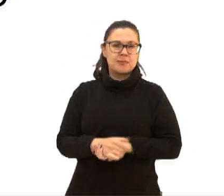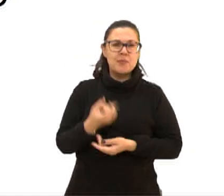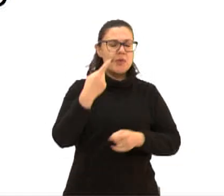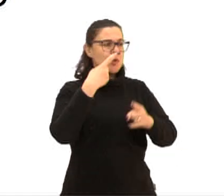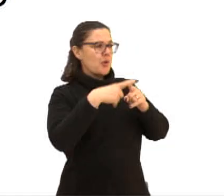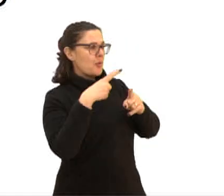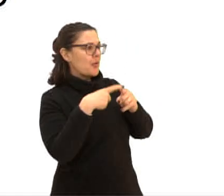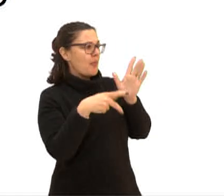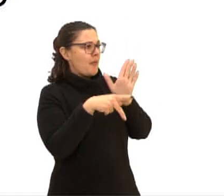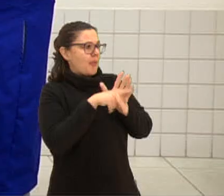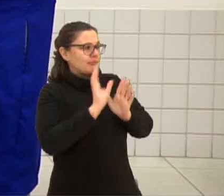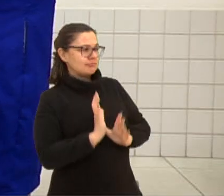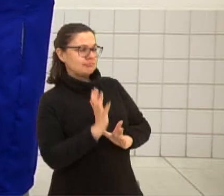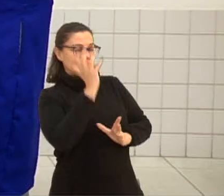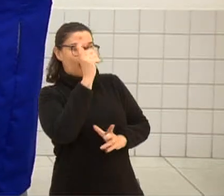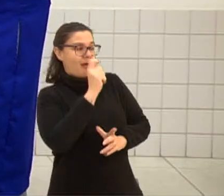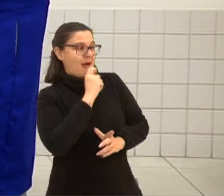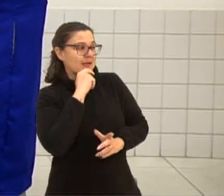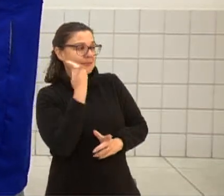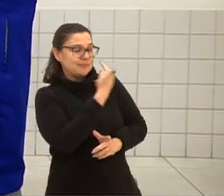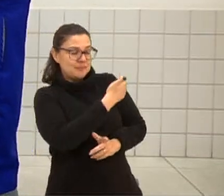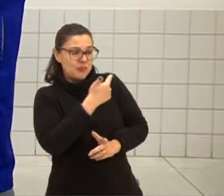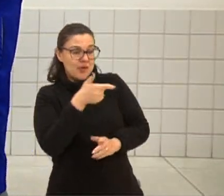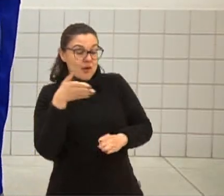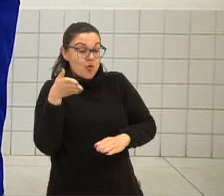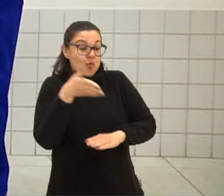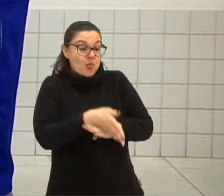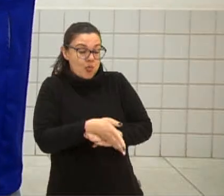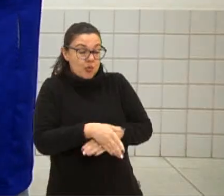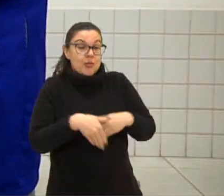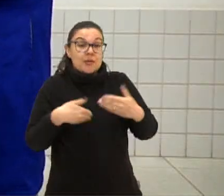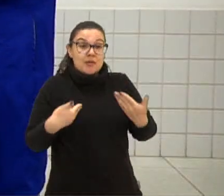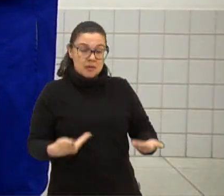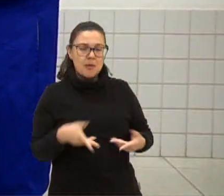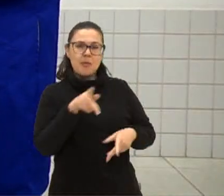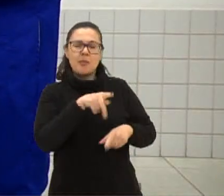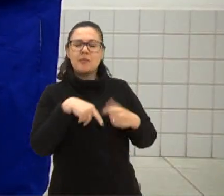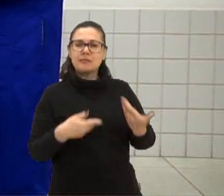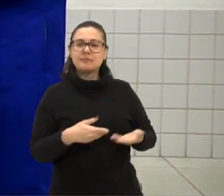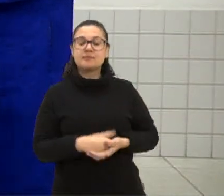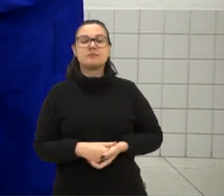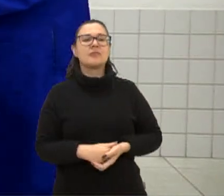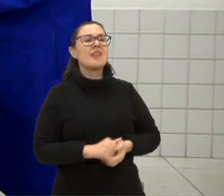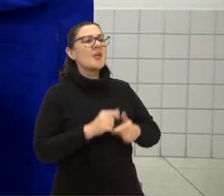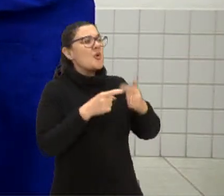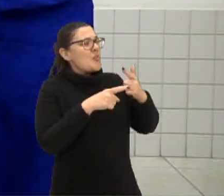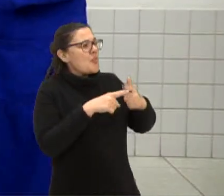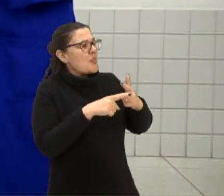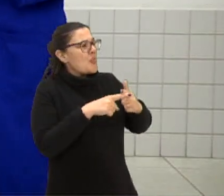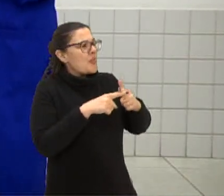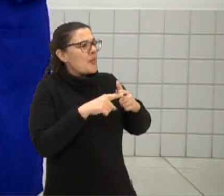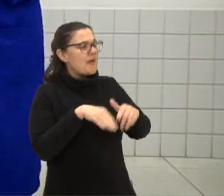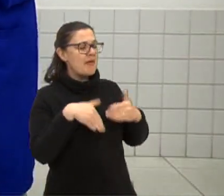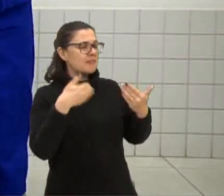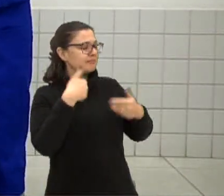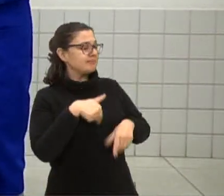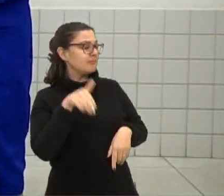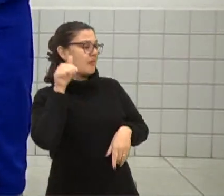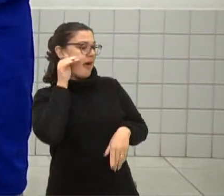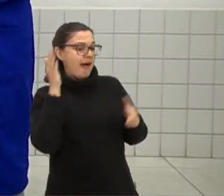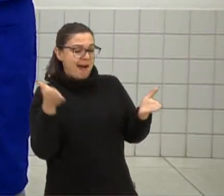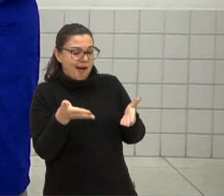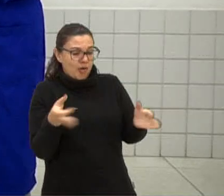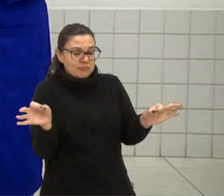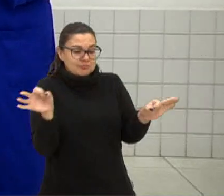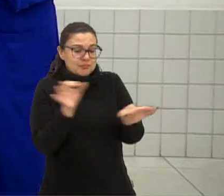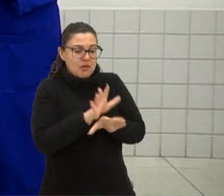esses tipos de produções não continuam na mesma intensidade que já foram feitas? Hein, prof. Bruno? Por que será que a gente não ouve falar